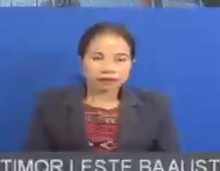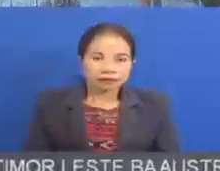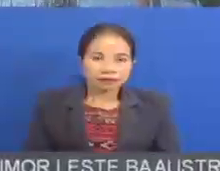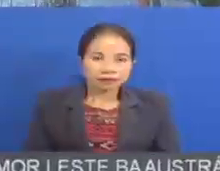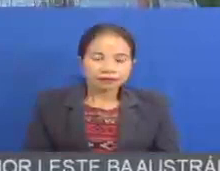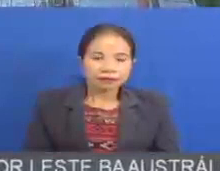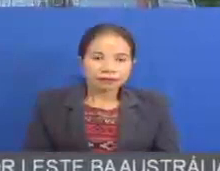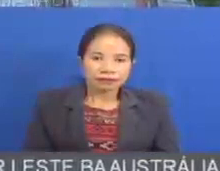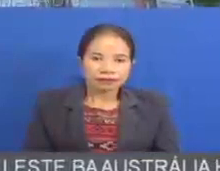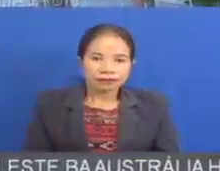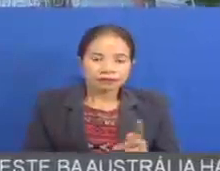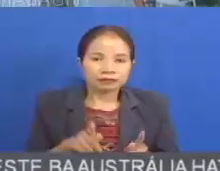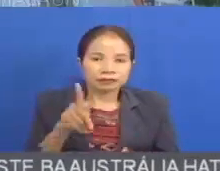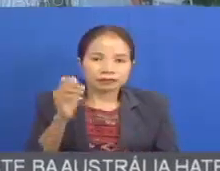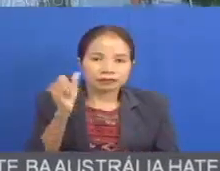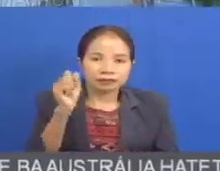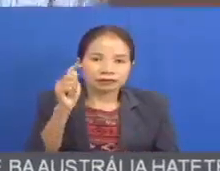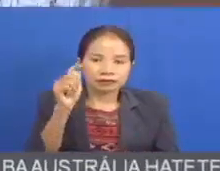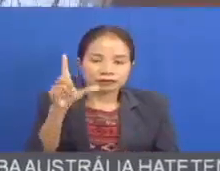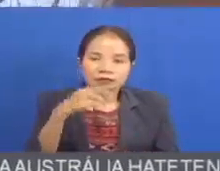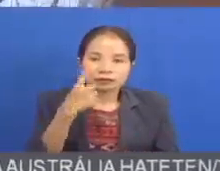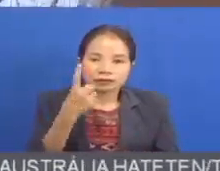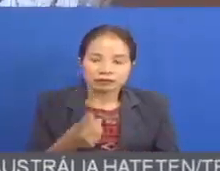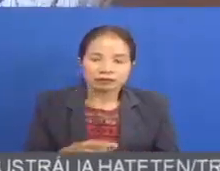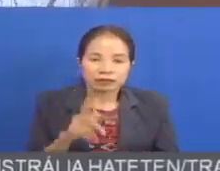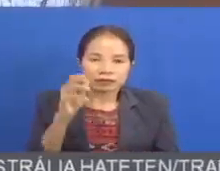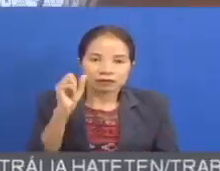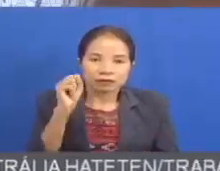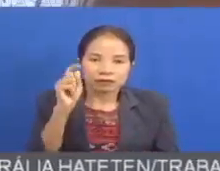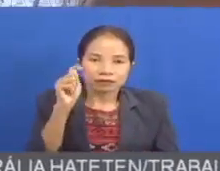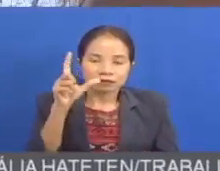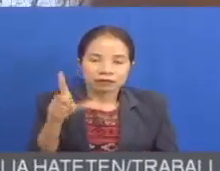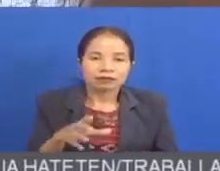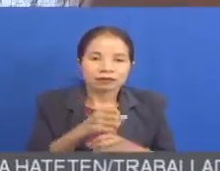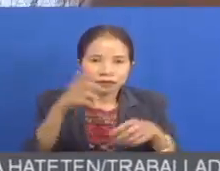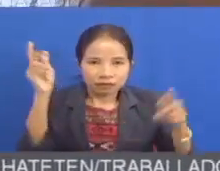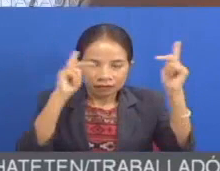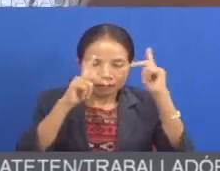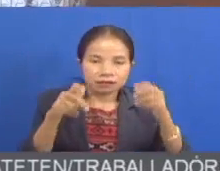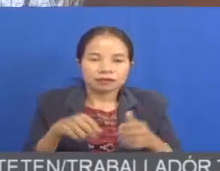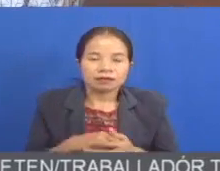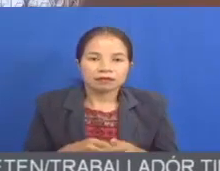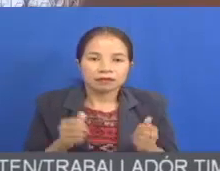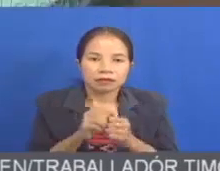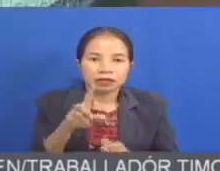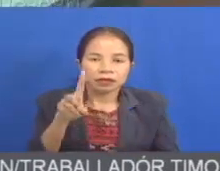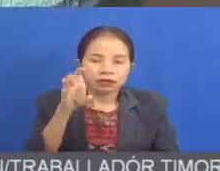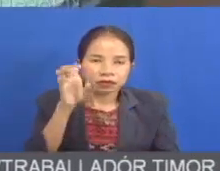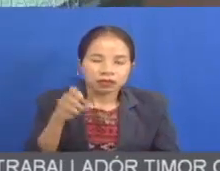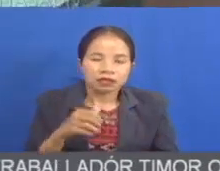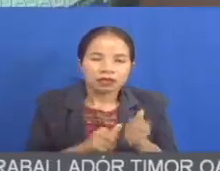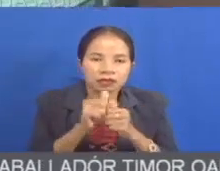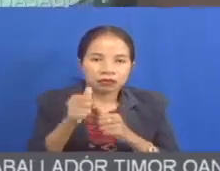Presidente Castelli Almeiro Vila Nova informa. Castelli simu caso disputa laboral à torcida Racing, nebehato